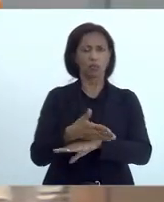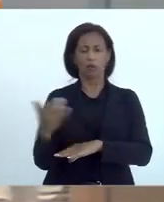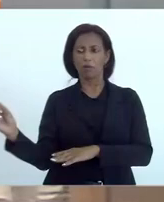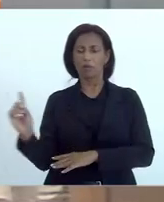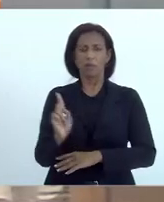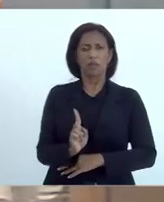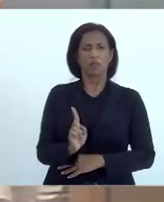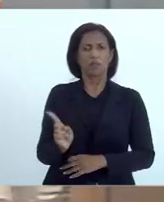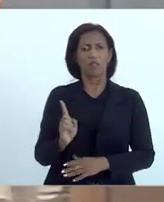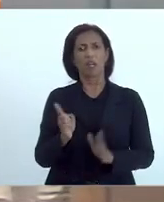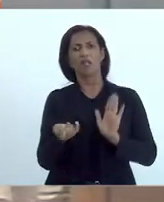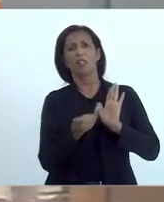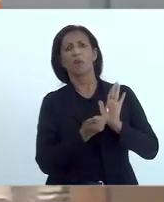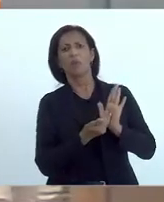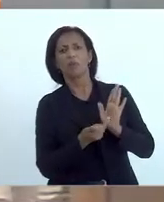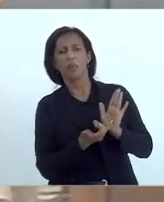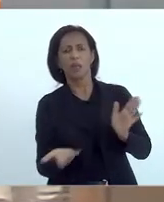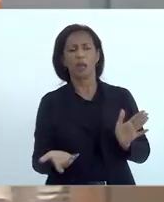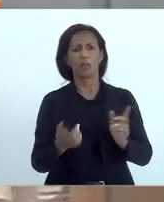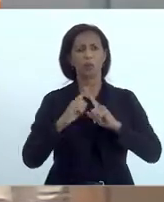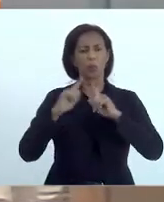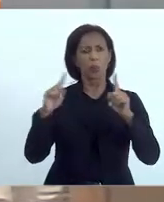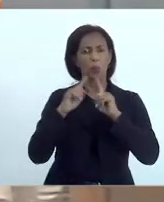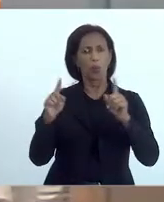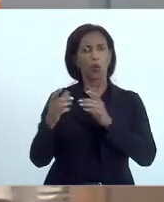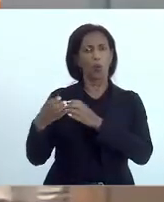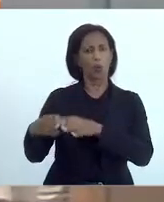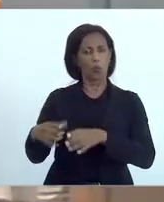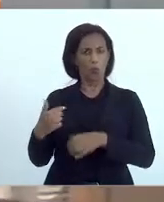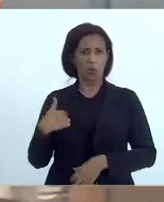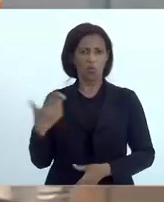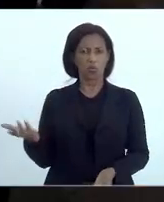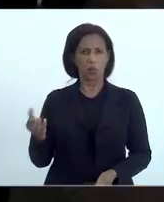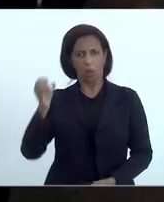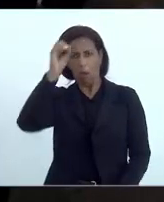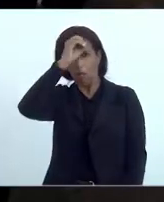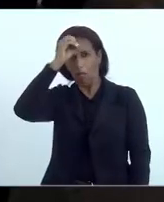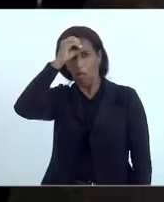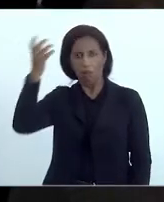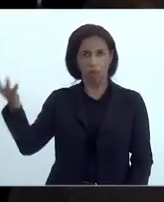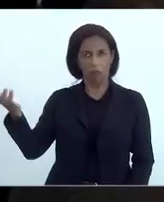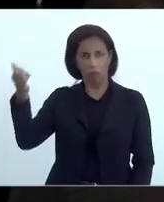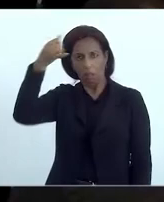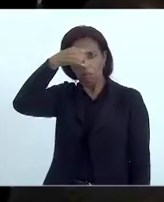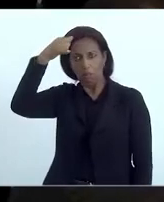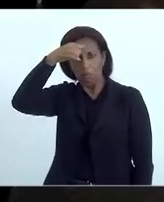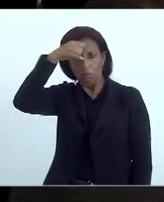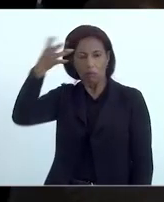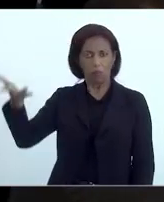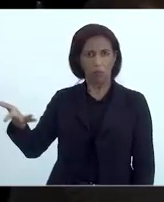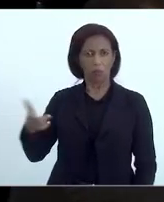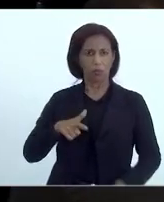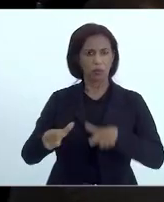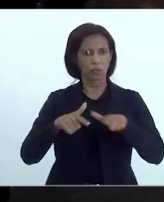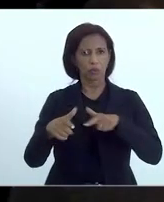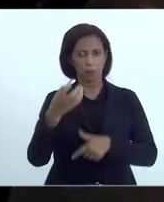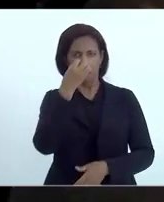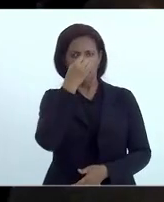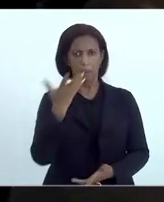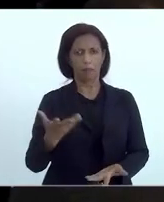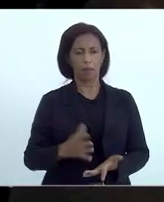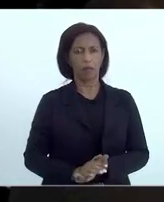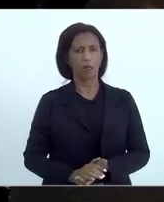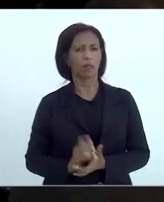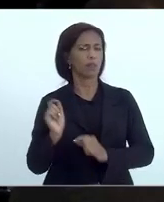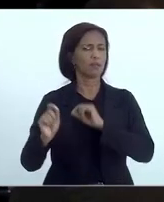silêncio vem aqui tá tá publicado tá publicado questiona a casa do concurso eu sou otário eu sou otária tô trabalhando aqui foi para o palhaço